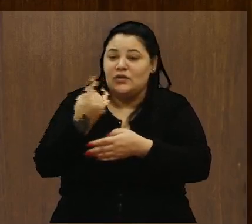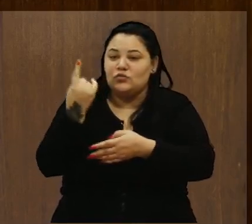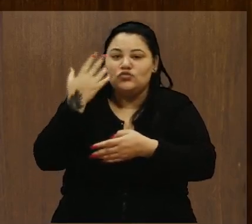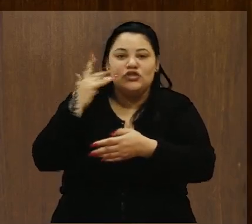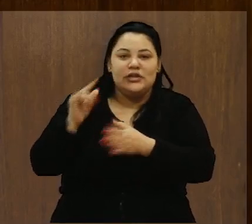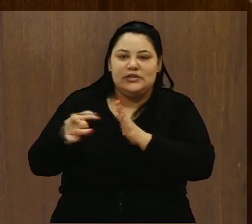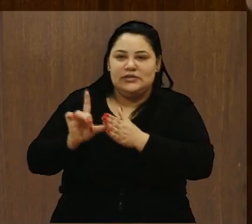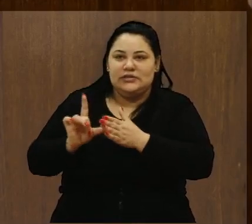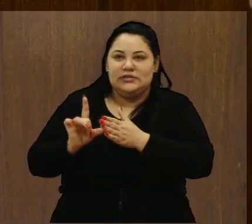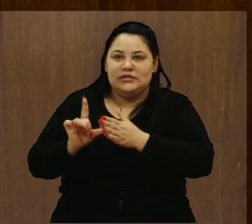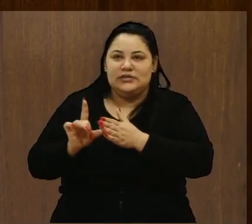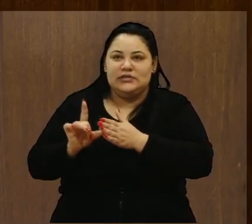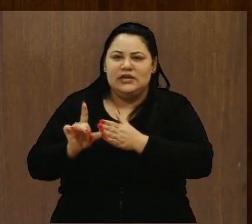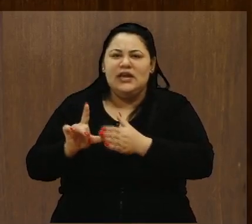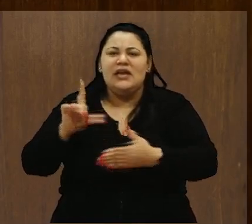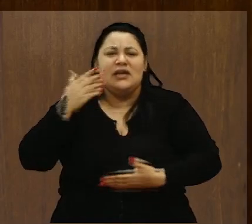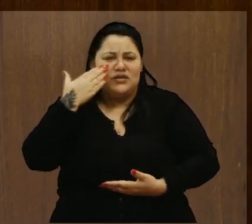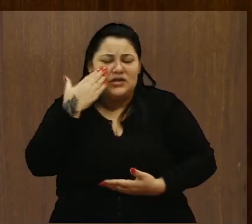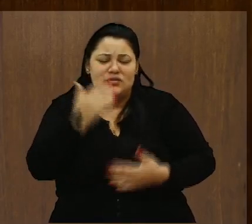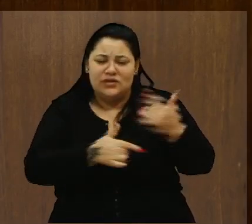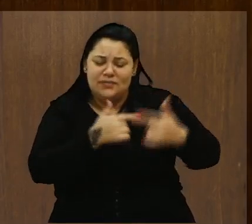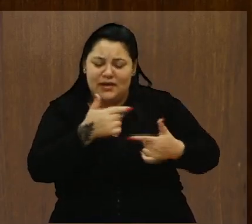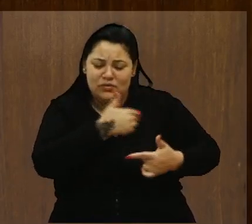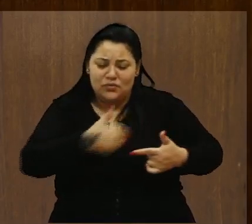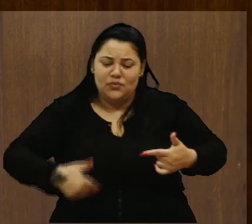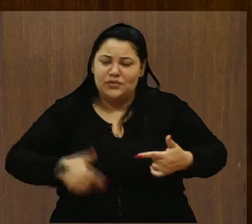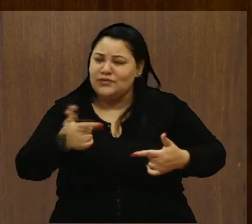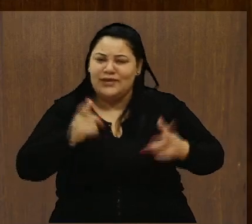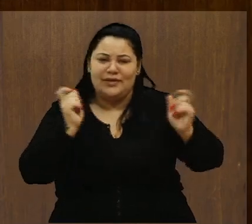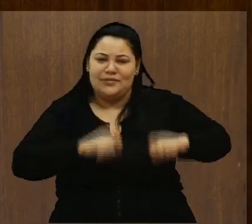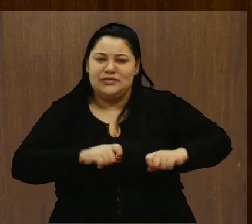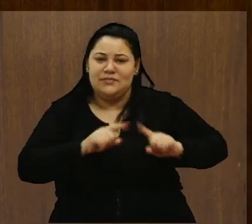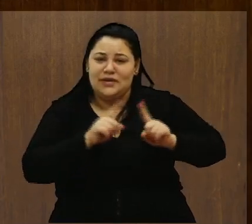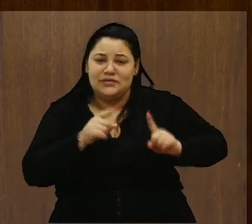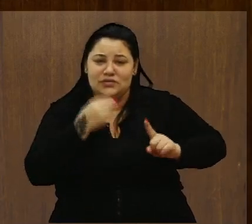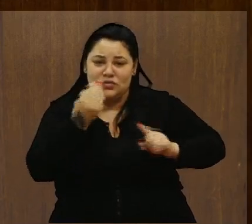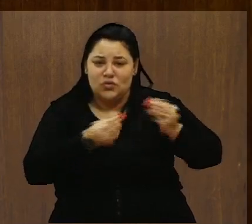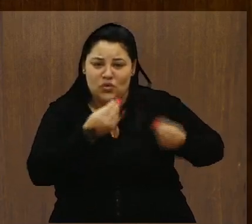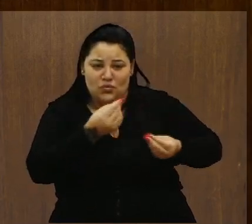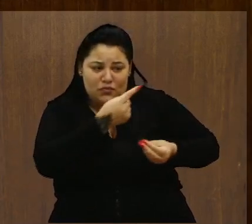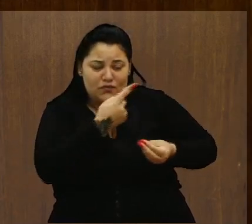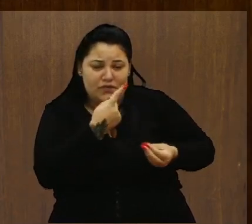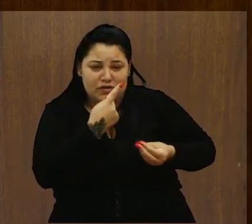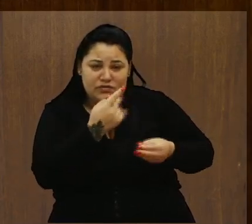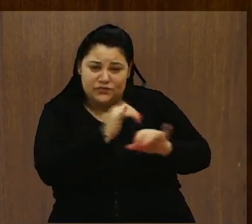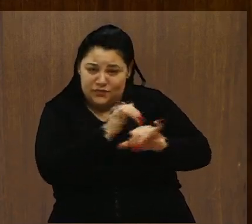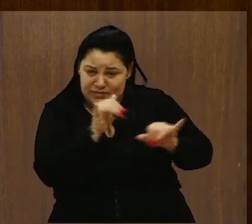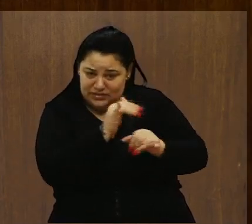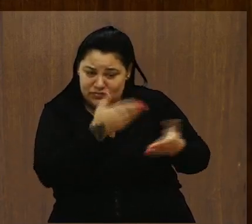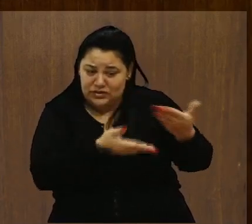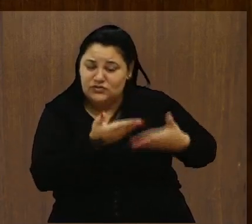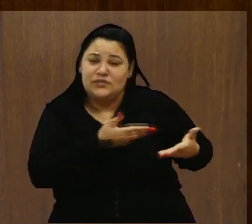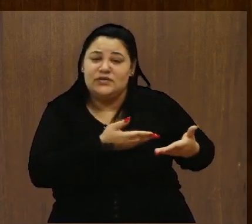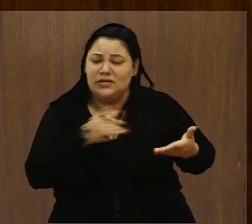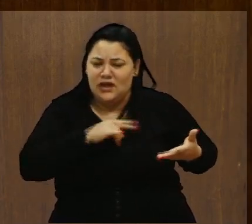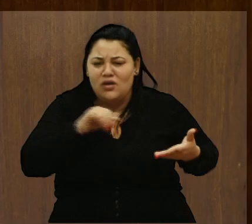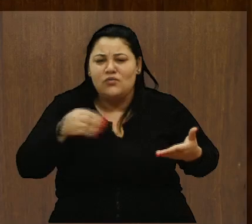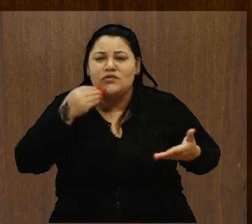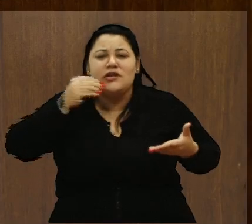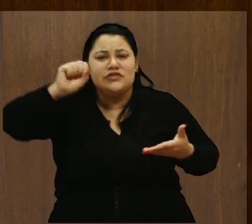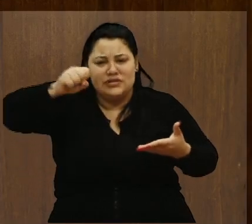serviço público não tem capacidade para isso, mas com a informatização do atendimento, como bem tratado pelo senhor anteriormente, há a possibilidade de